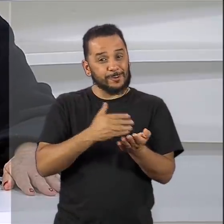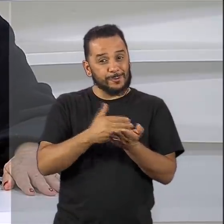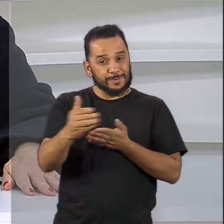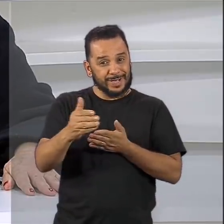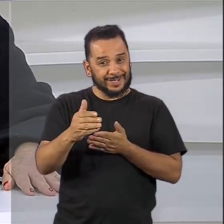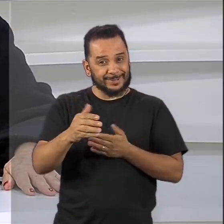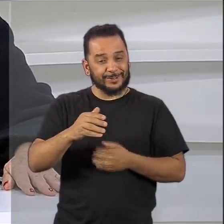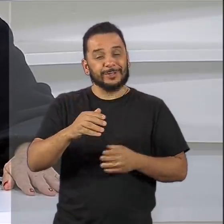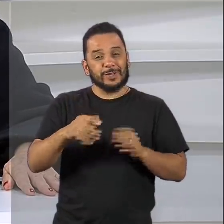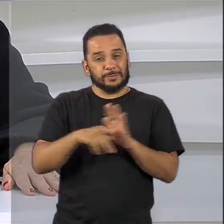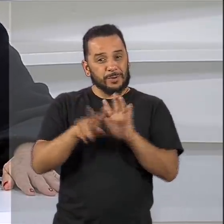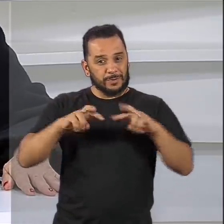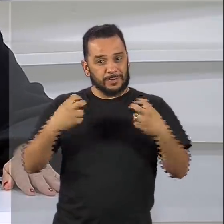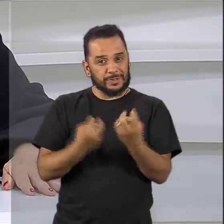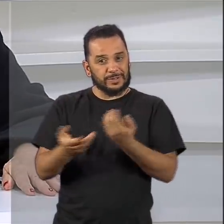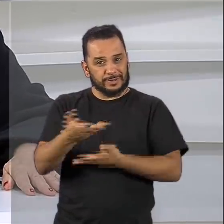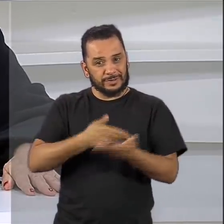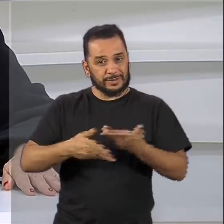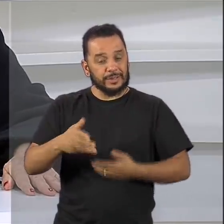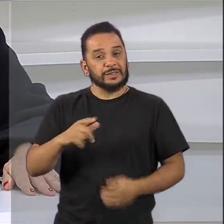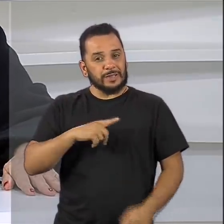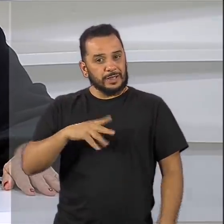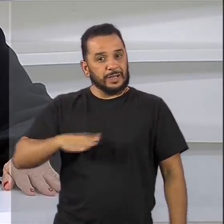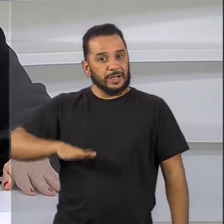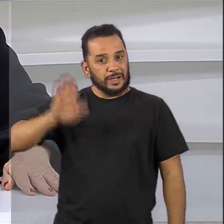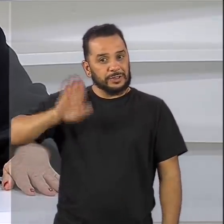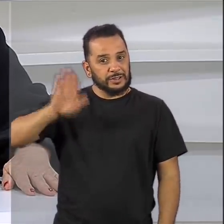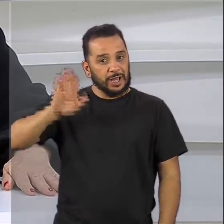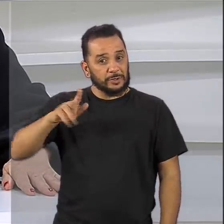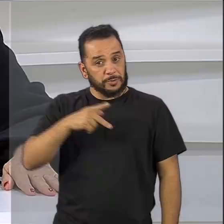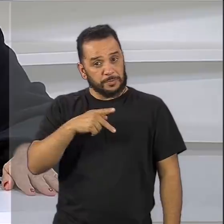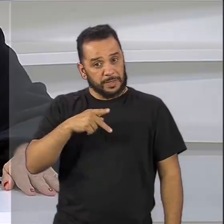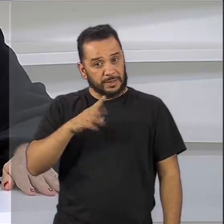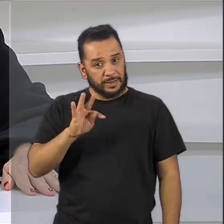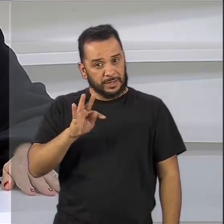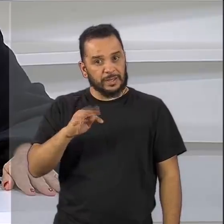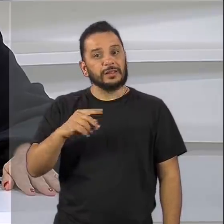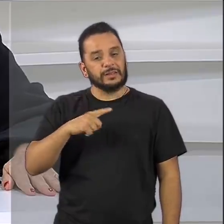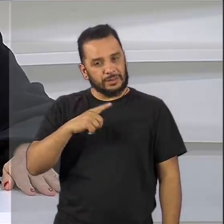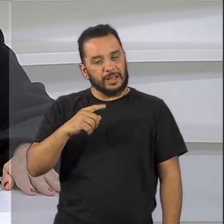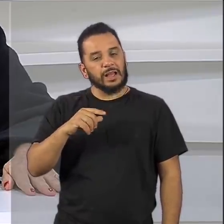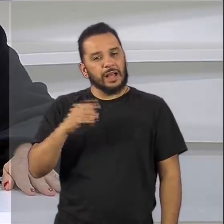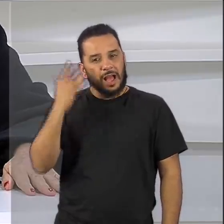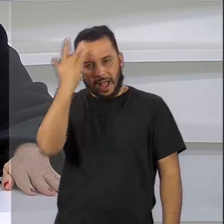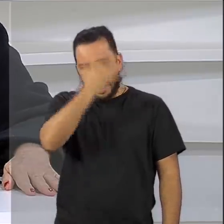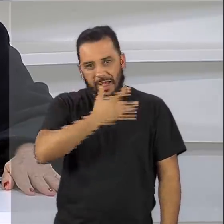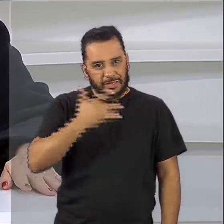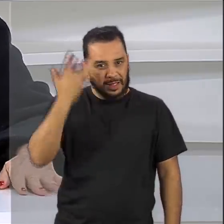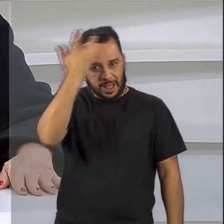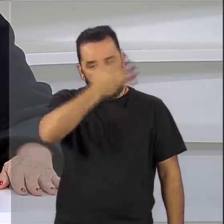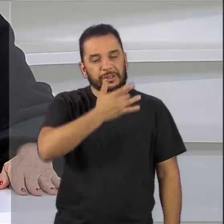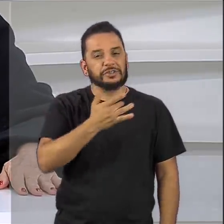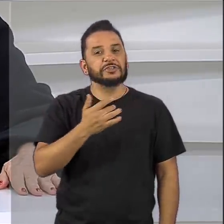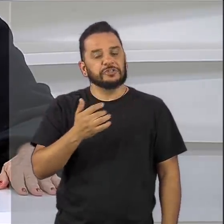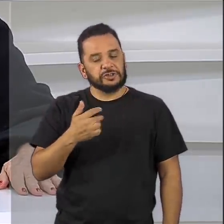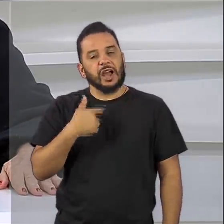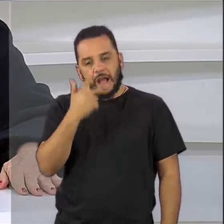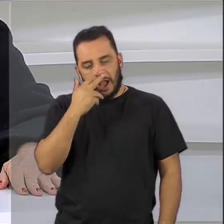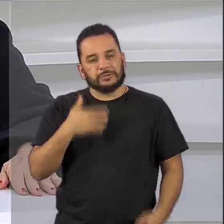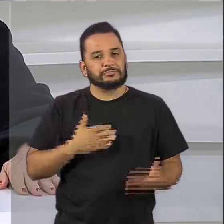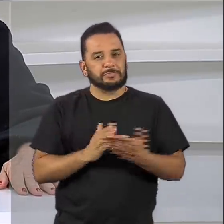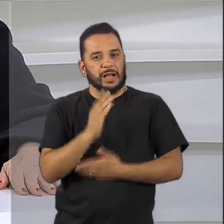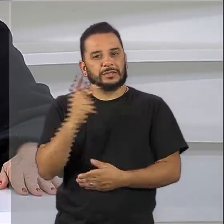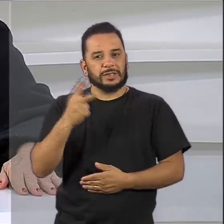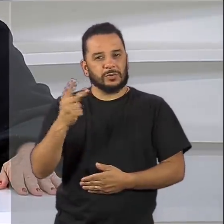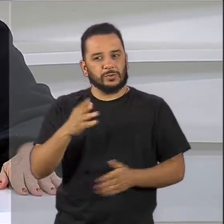o candidato do PT tem fortes chances, sendo Fernando Haddad, de ir para o segundo turno.